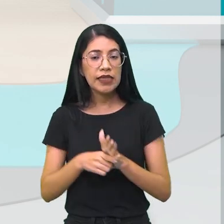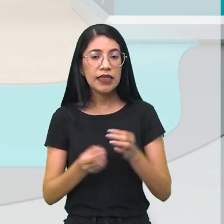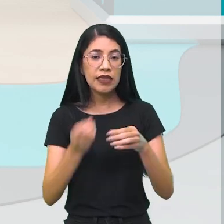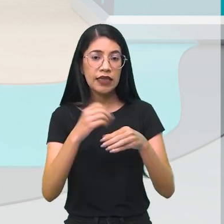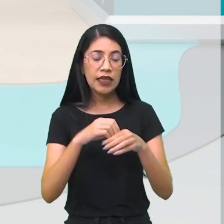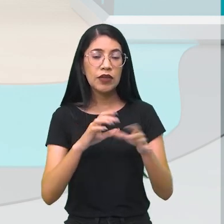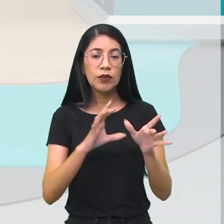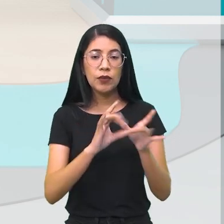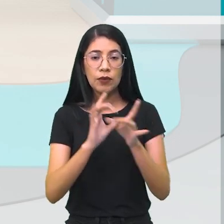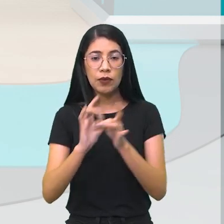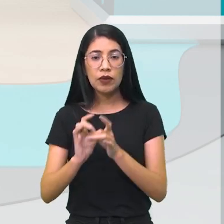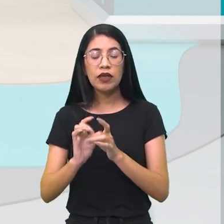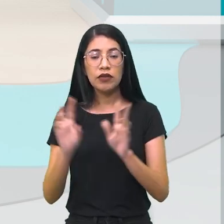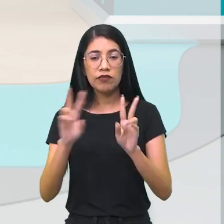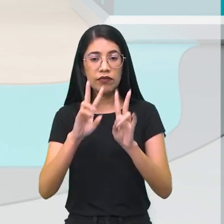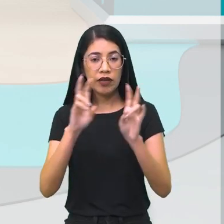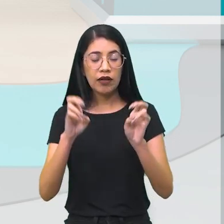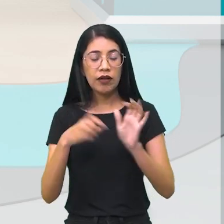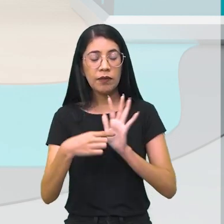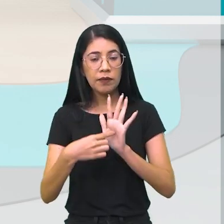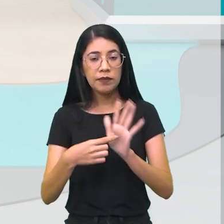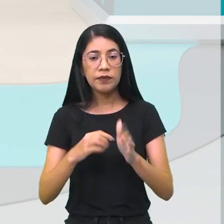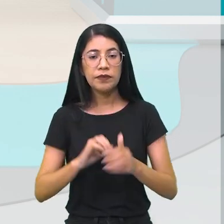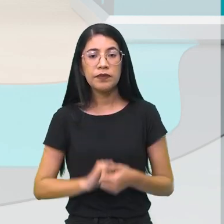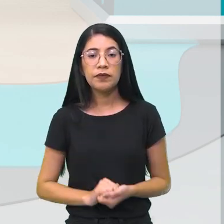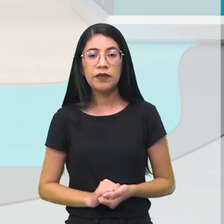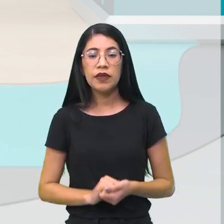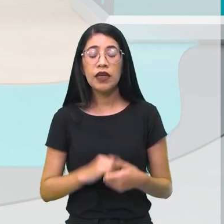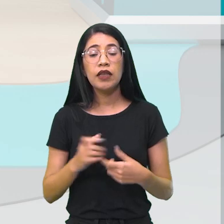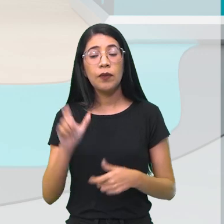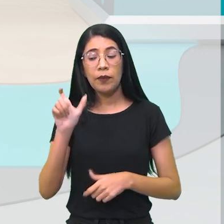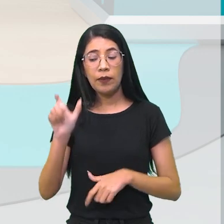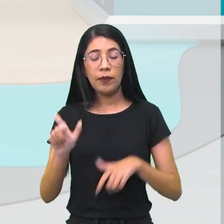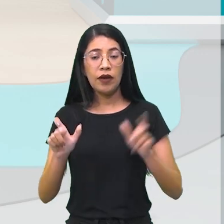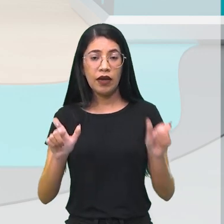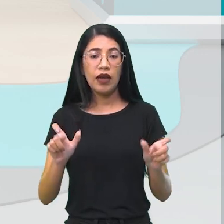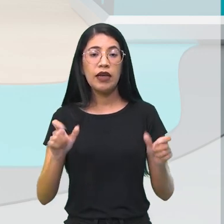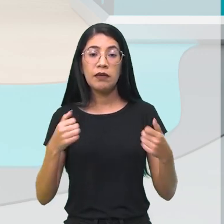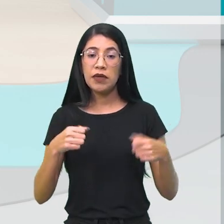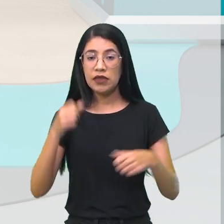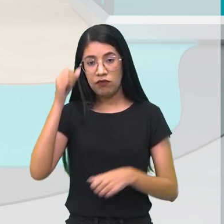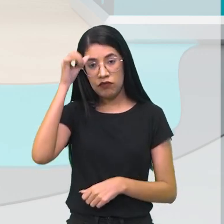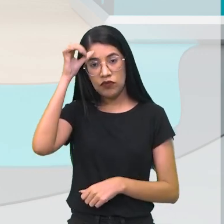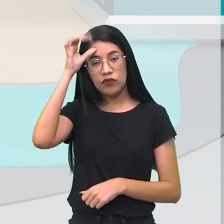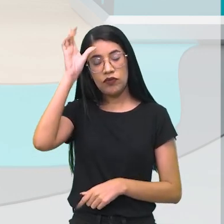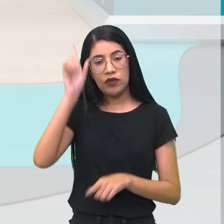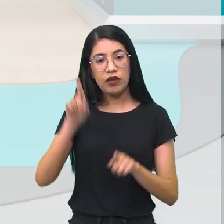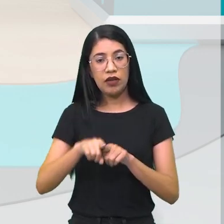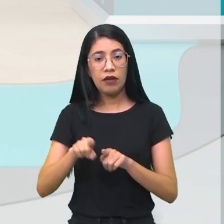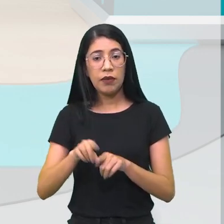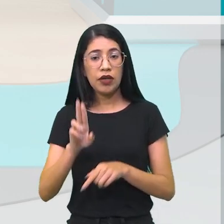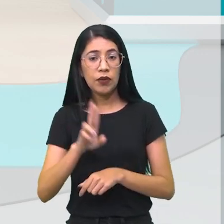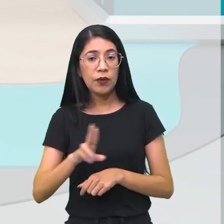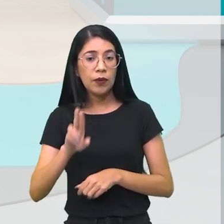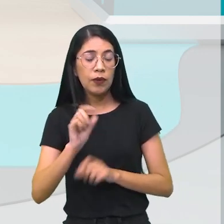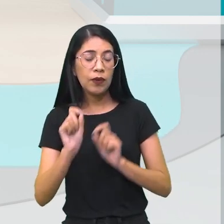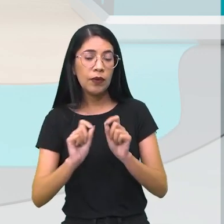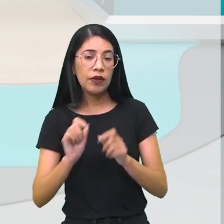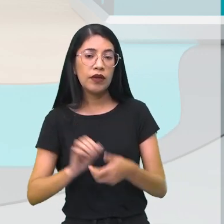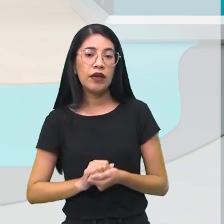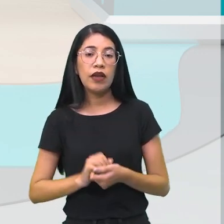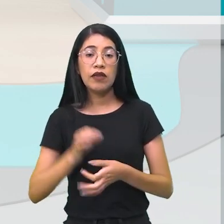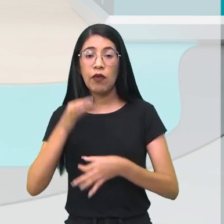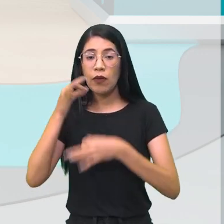dentro desse conteúdo que está sendo discutido. Então, os debatedores, eles têm conhecimento e, a partir desse conhecimento, eles podem fazer